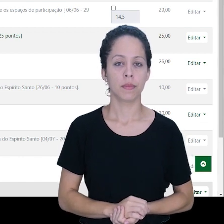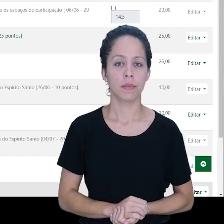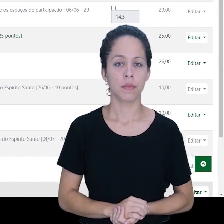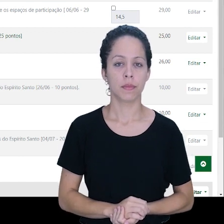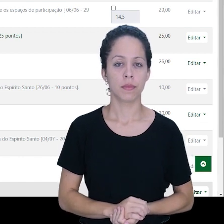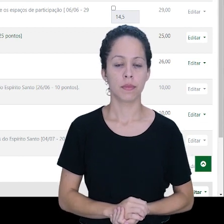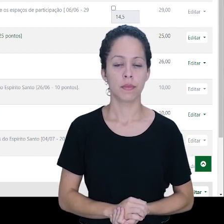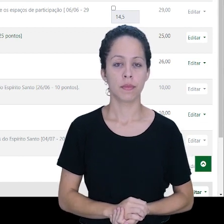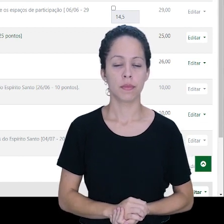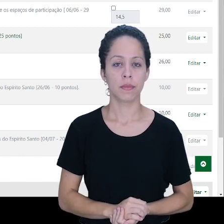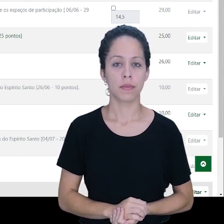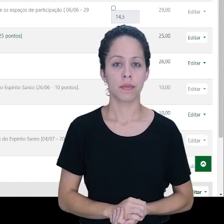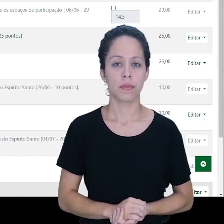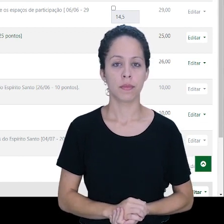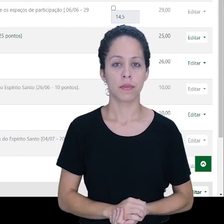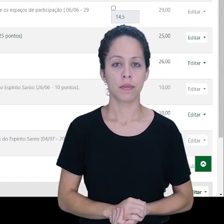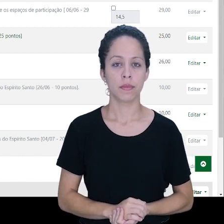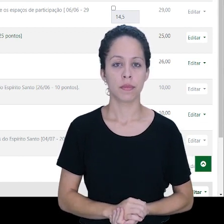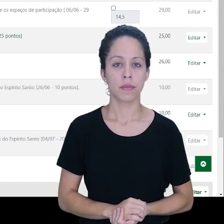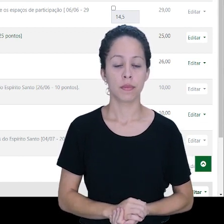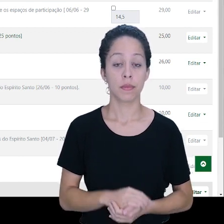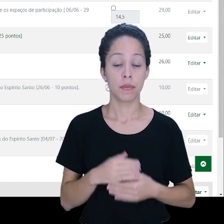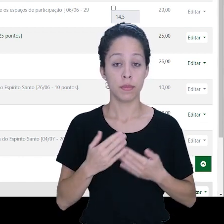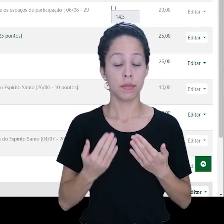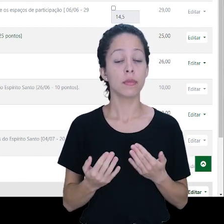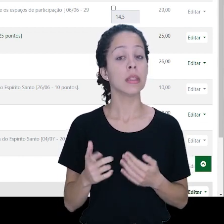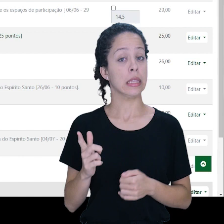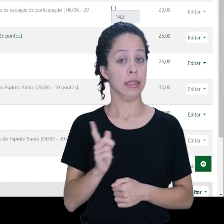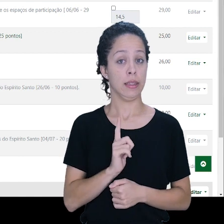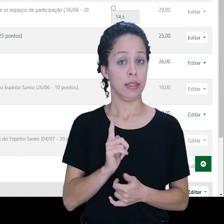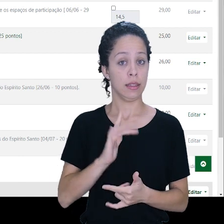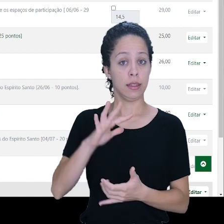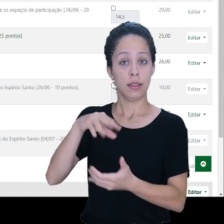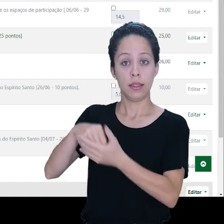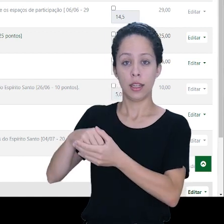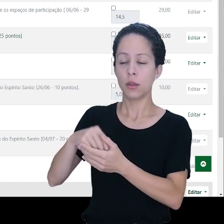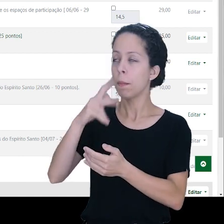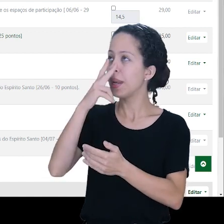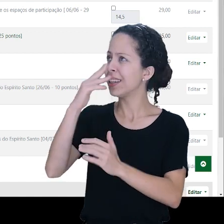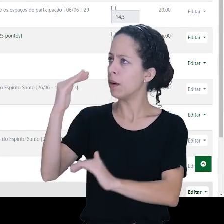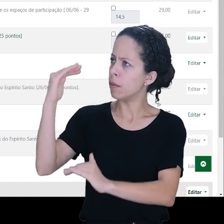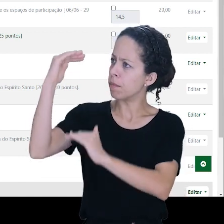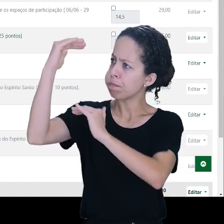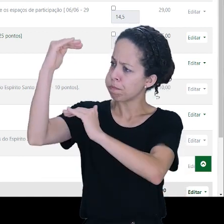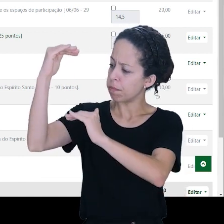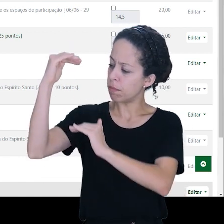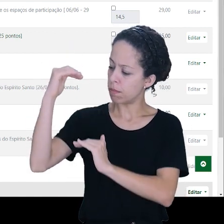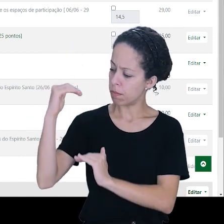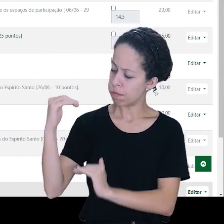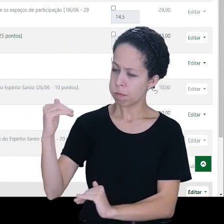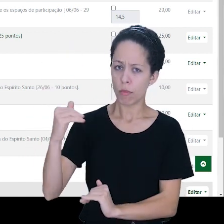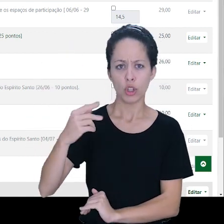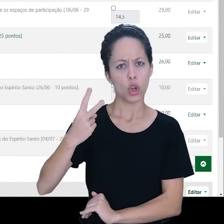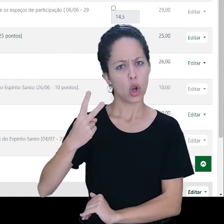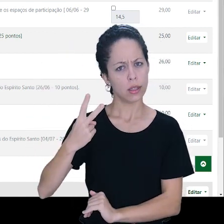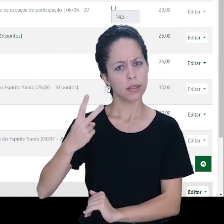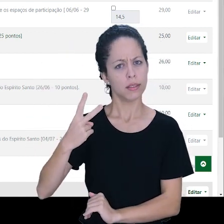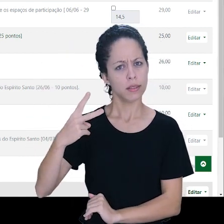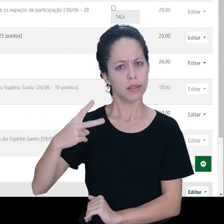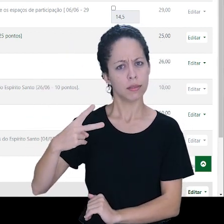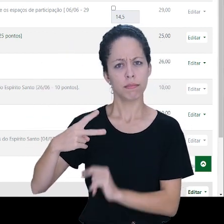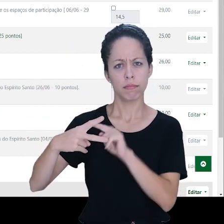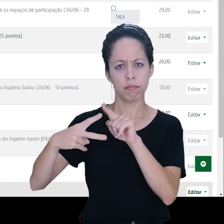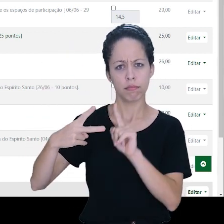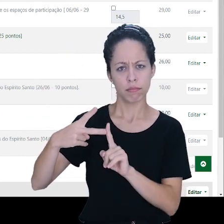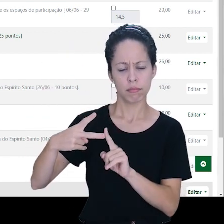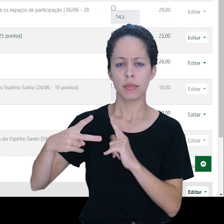OK agora além disso aqui é como se fossem dois grandes blocos né porque ó a soma